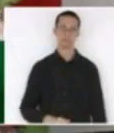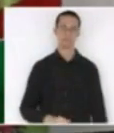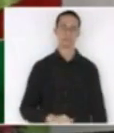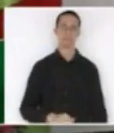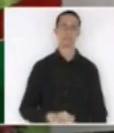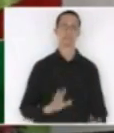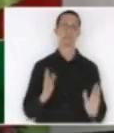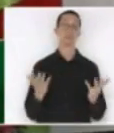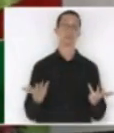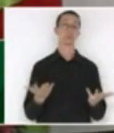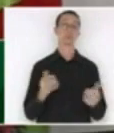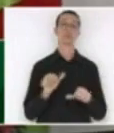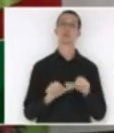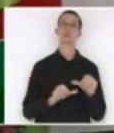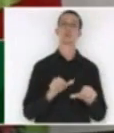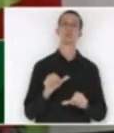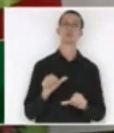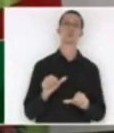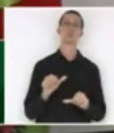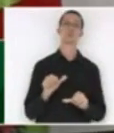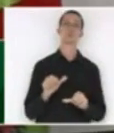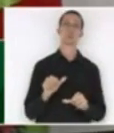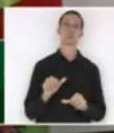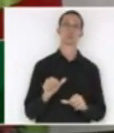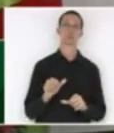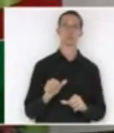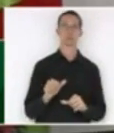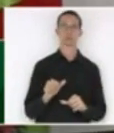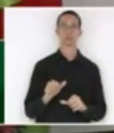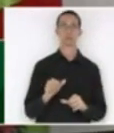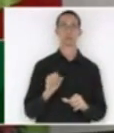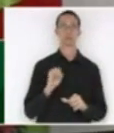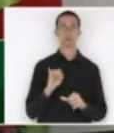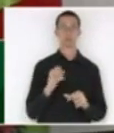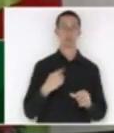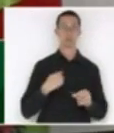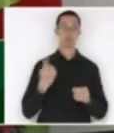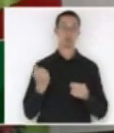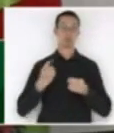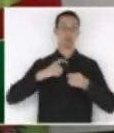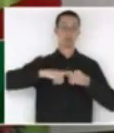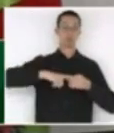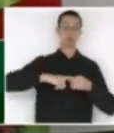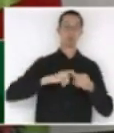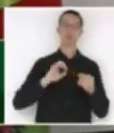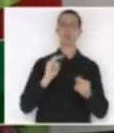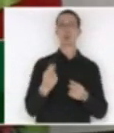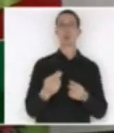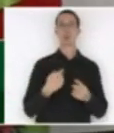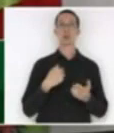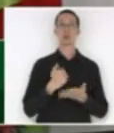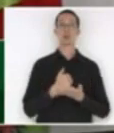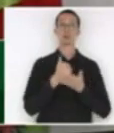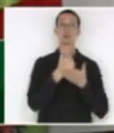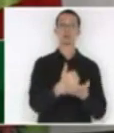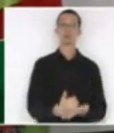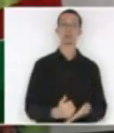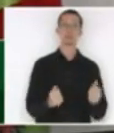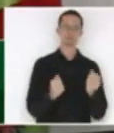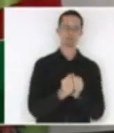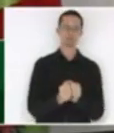muda, então, você adotar, você ser sócio, você apoiar, tá junto com